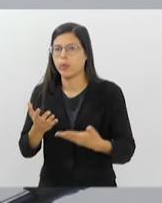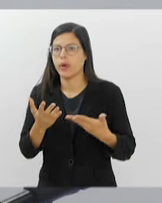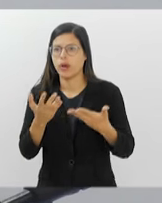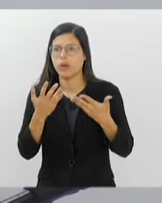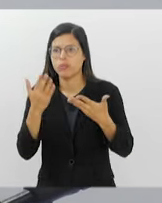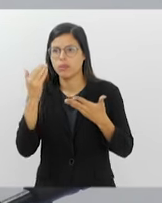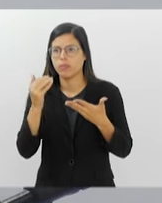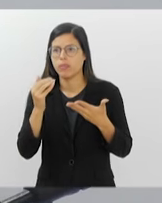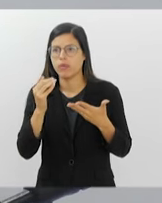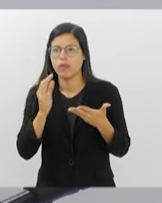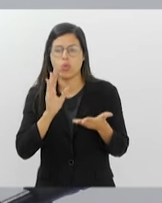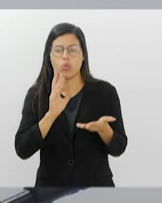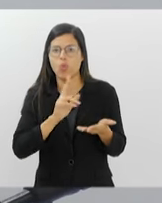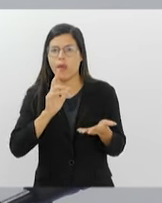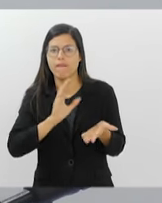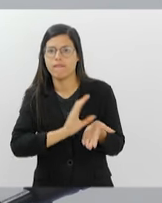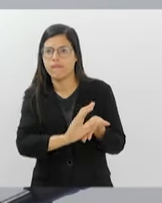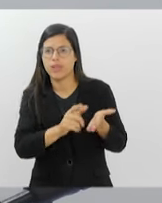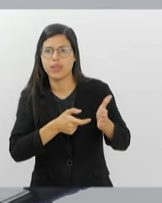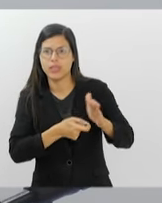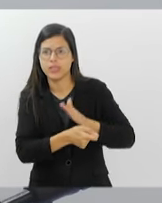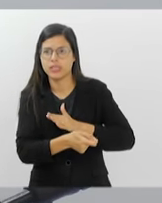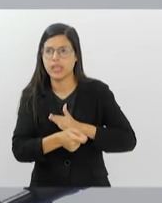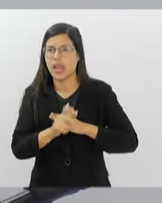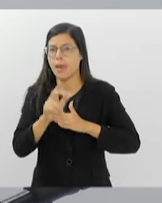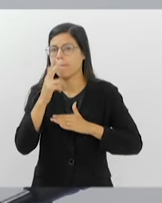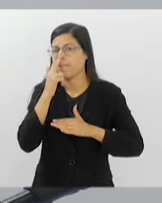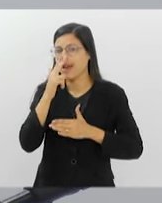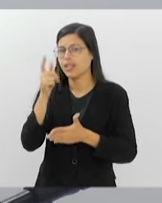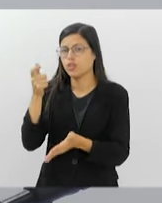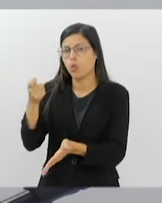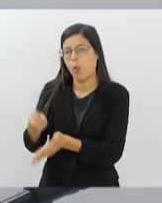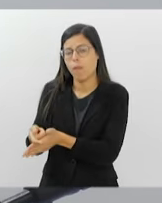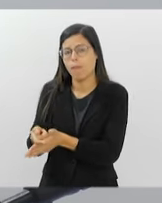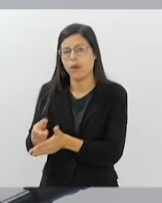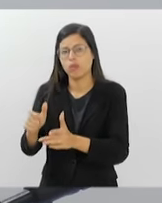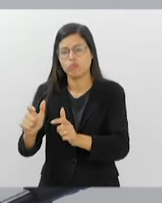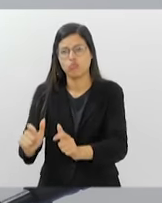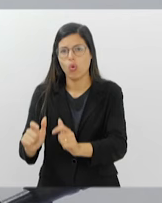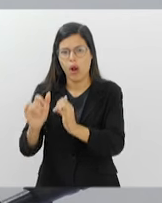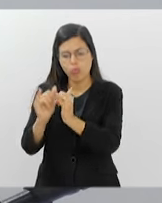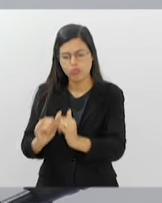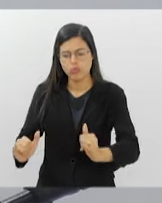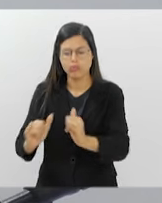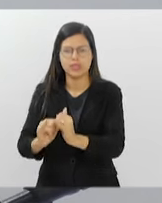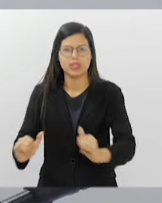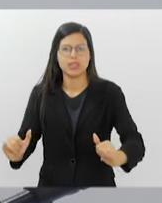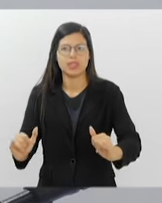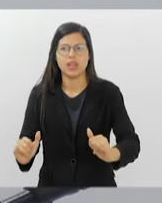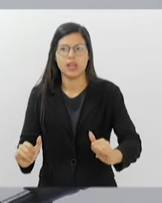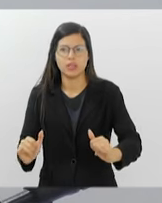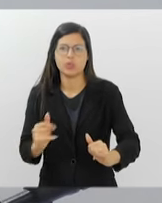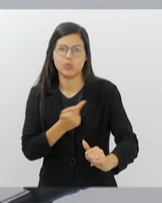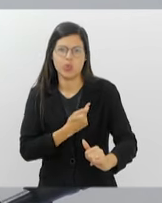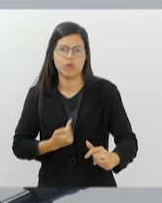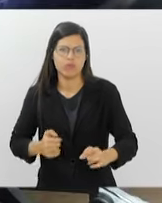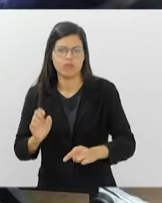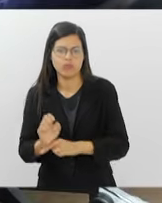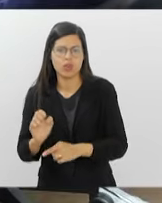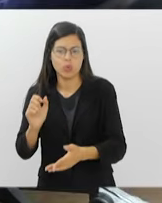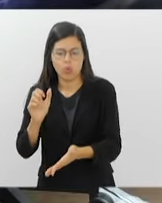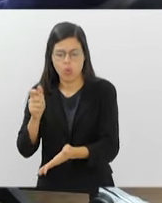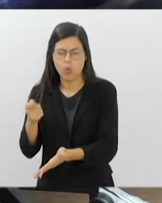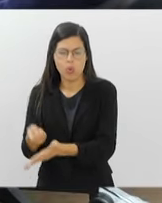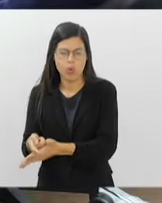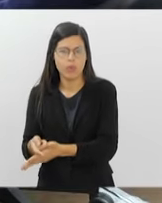para financiar o espetáculo Mas é para comprar um espaço publicitário que as grandes marcas compram o governo do estado também compra se houve esse